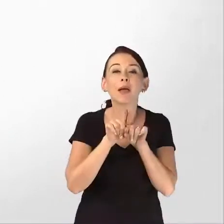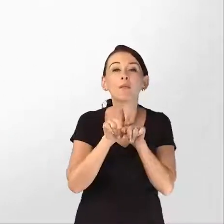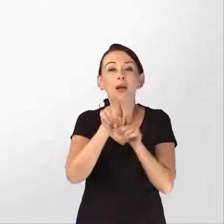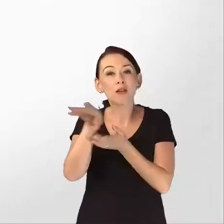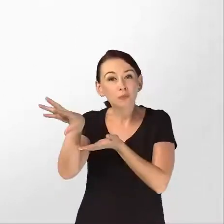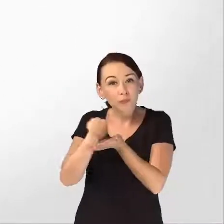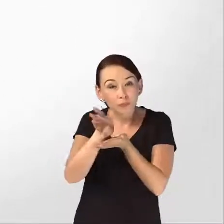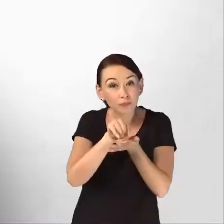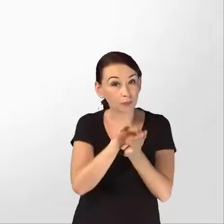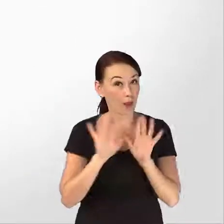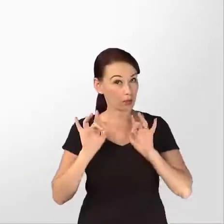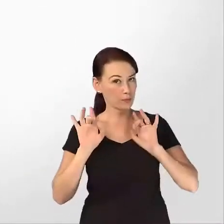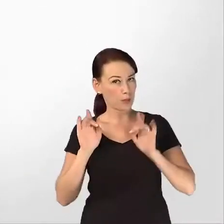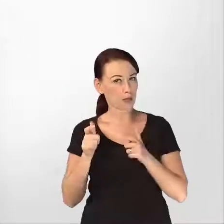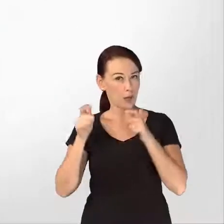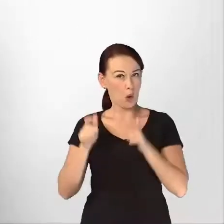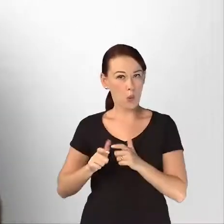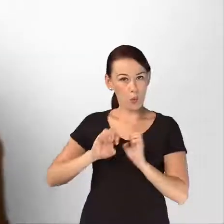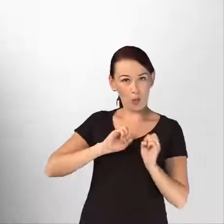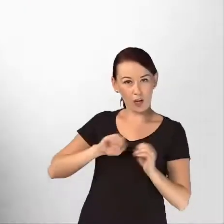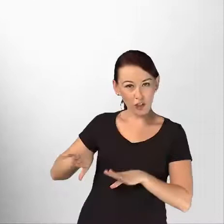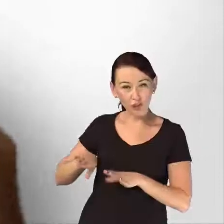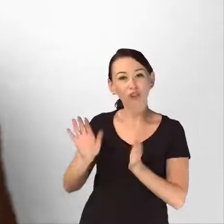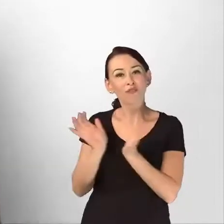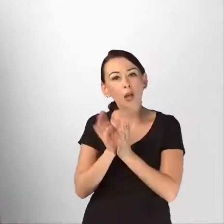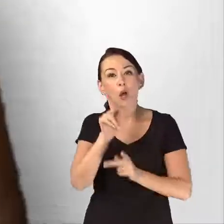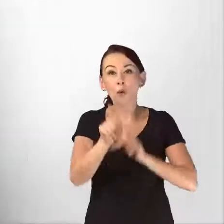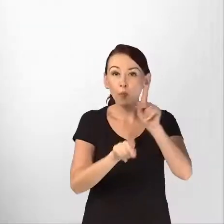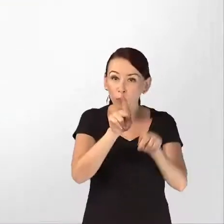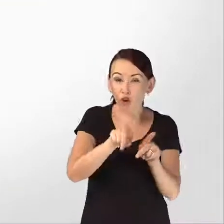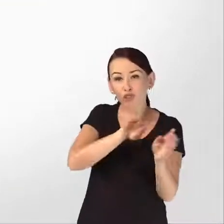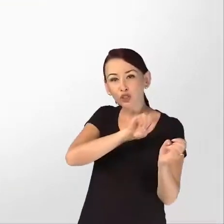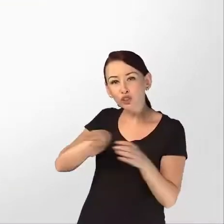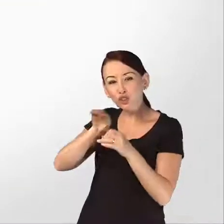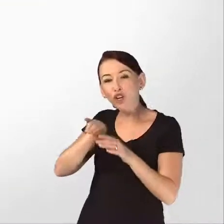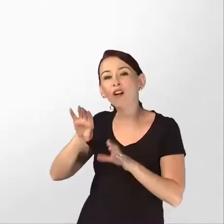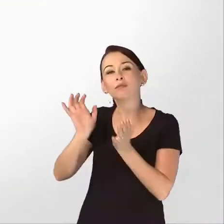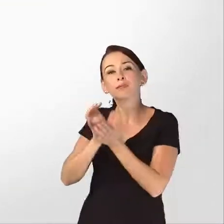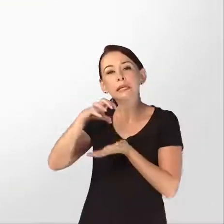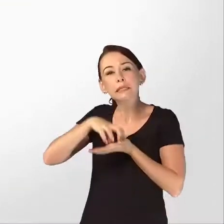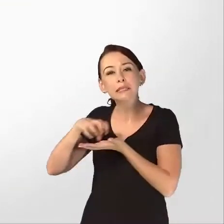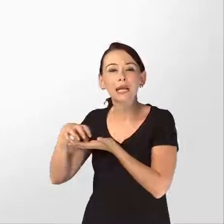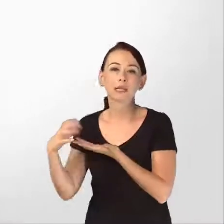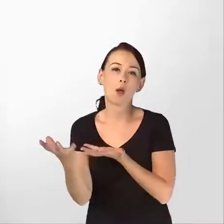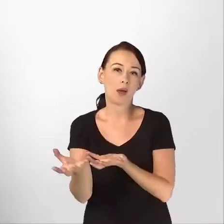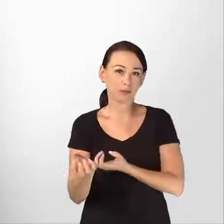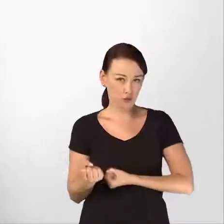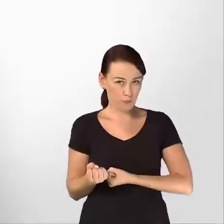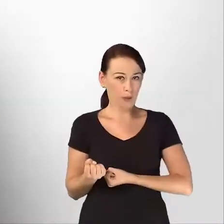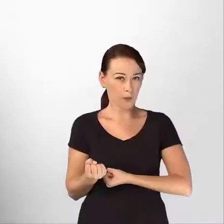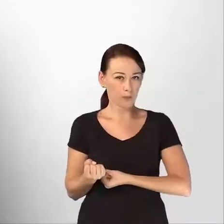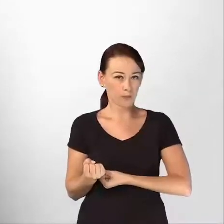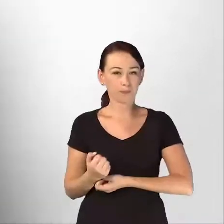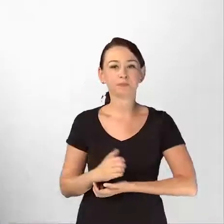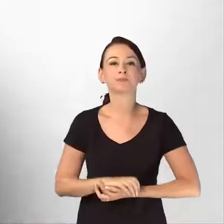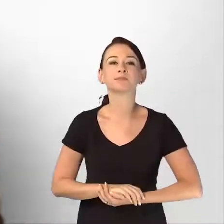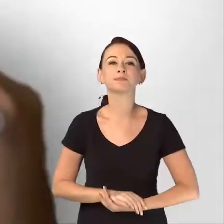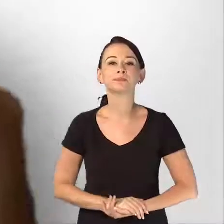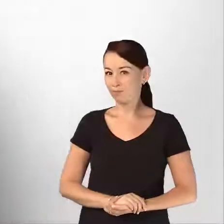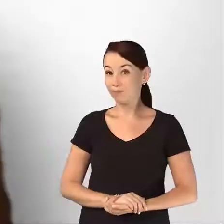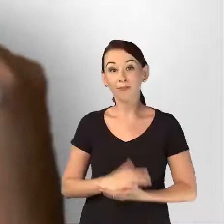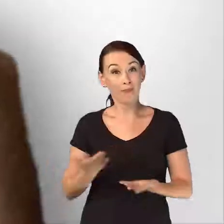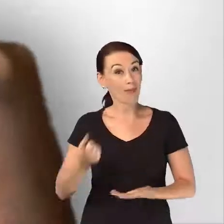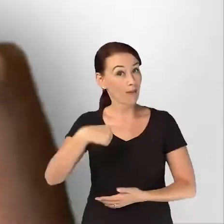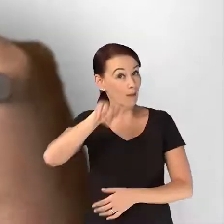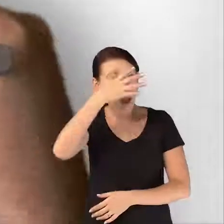Pilhas e baterias são recolhidas em coletores especiais, acessíveis ao público nas centrais de atendimento.